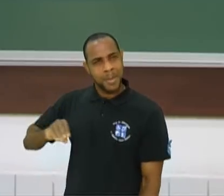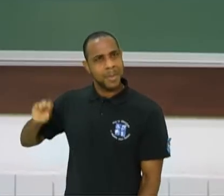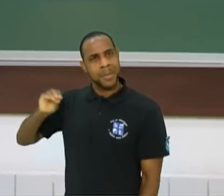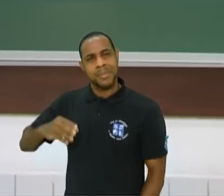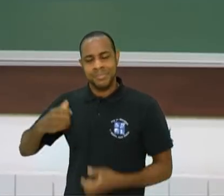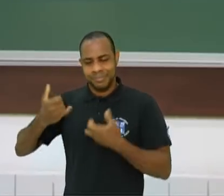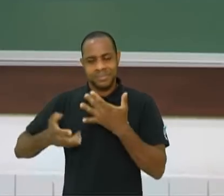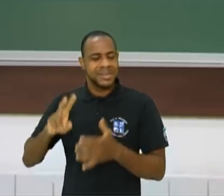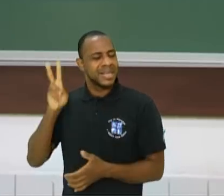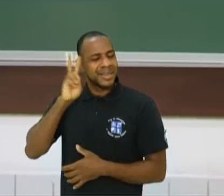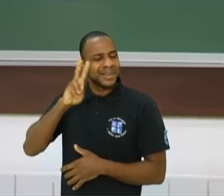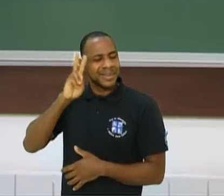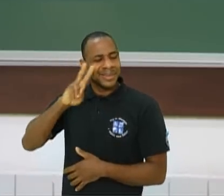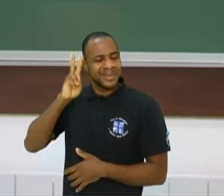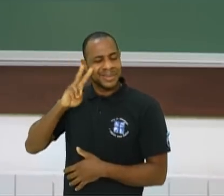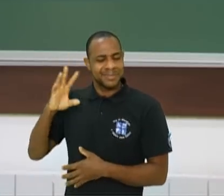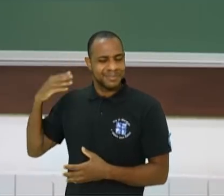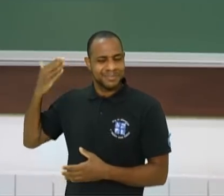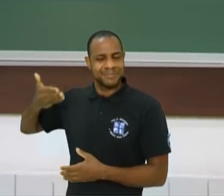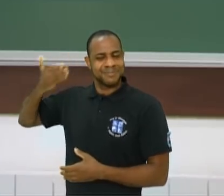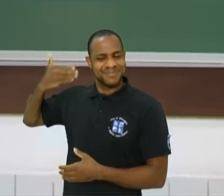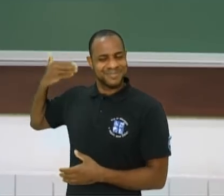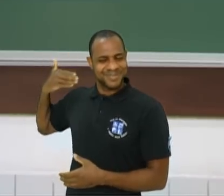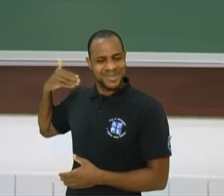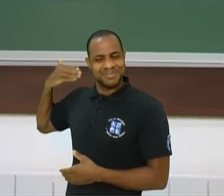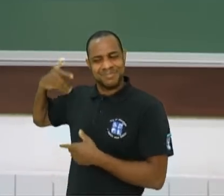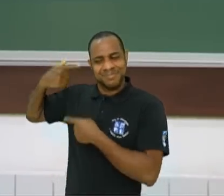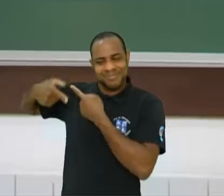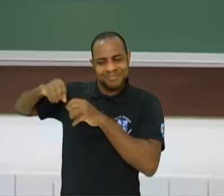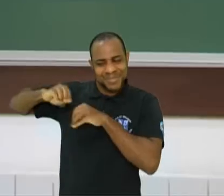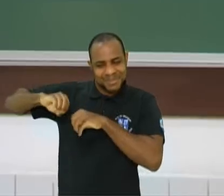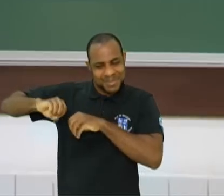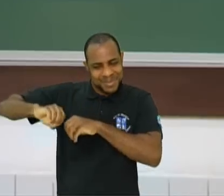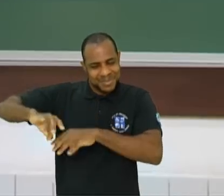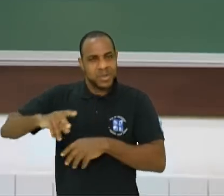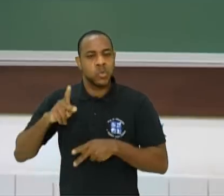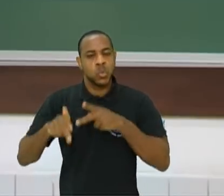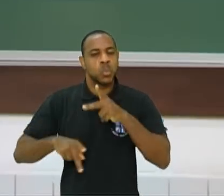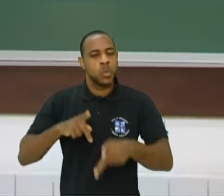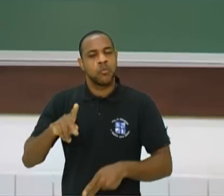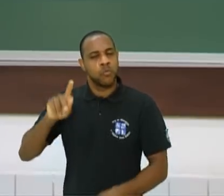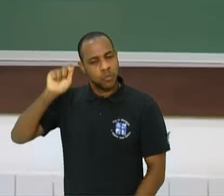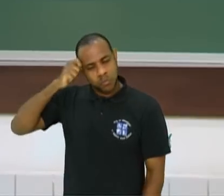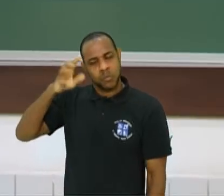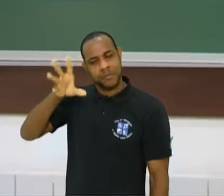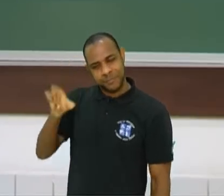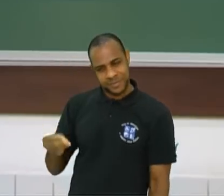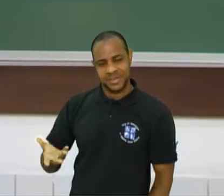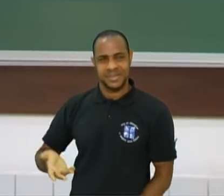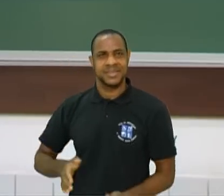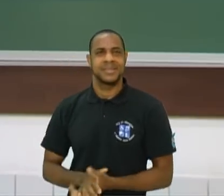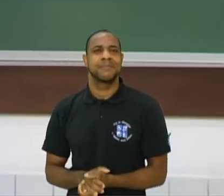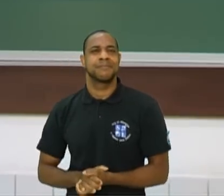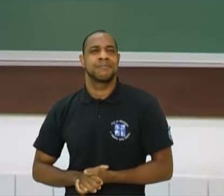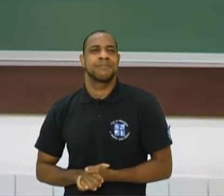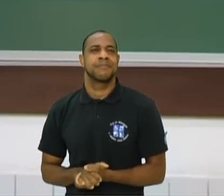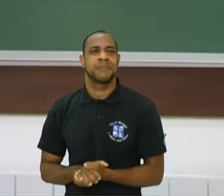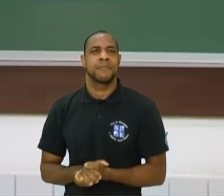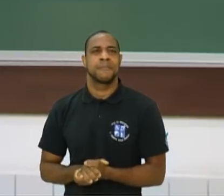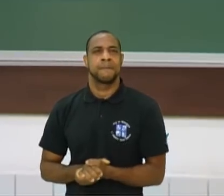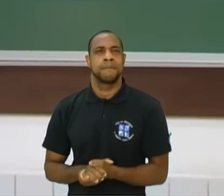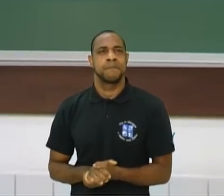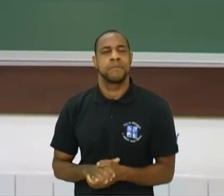essa memória, essa ancestralidade do povo, né, africano e aqui no Brasil também, né, dos